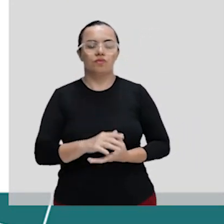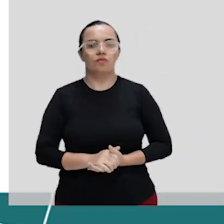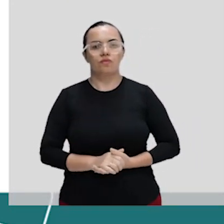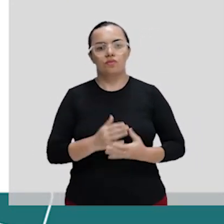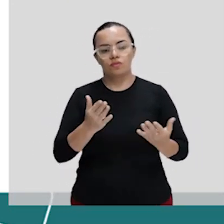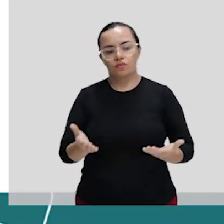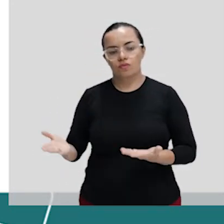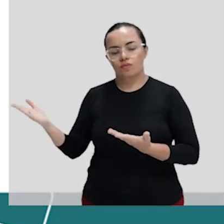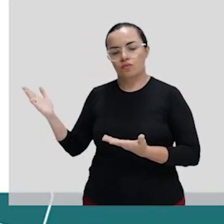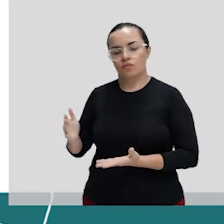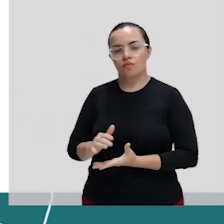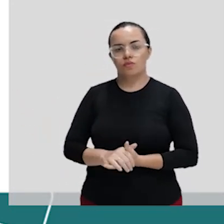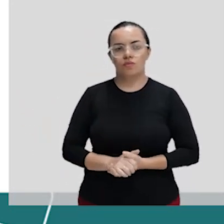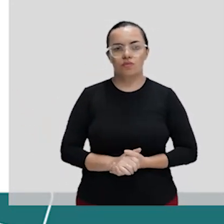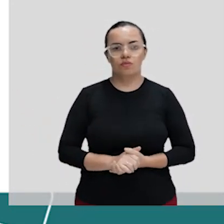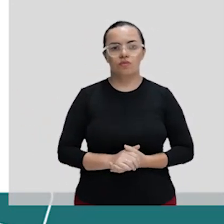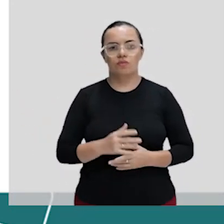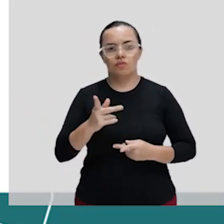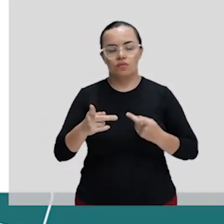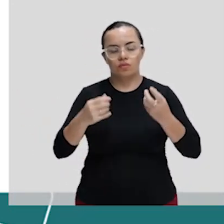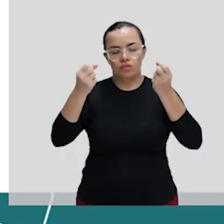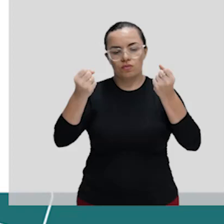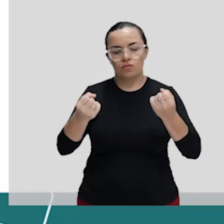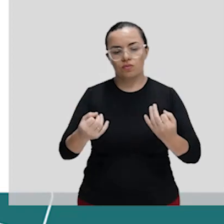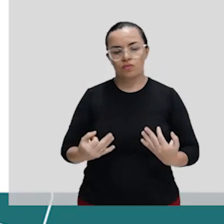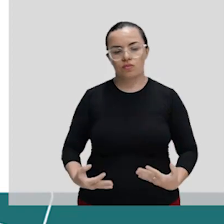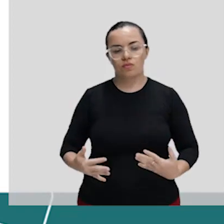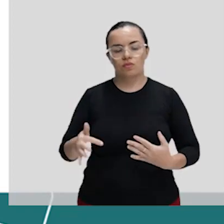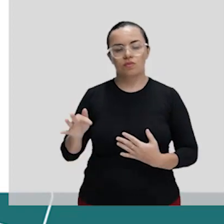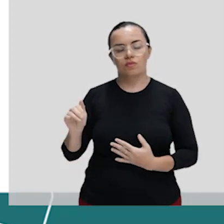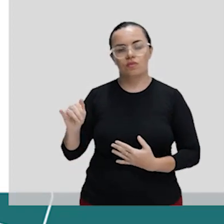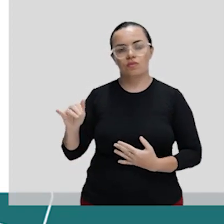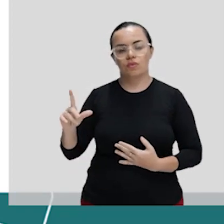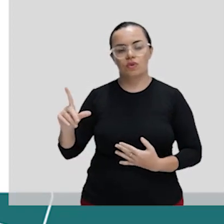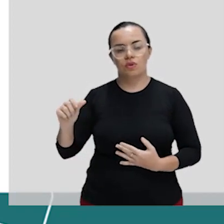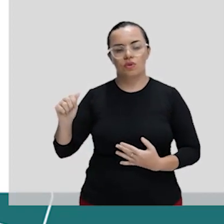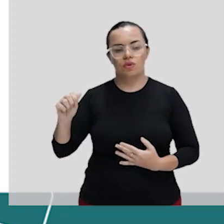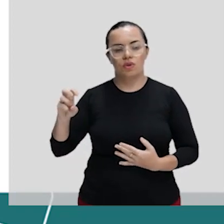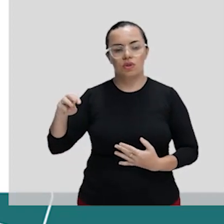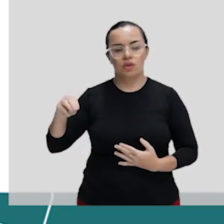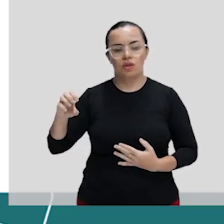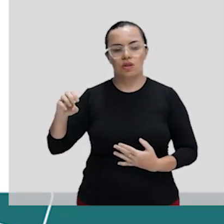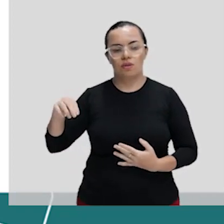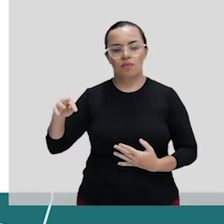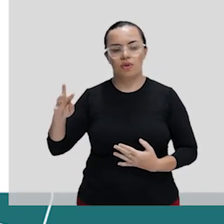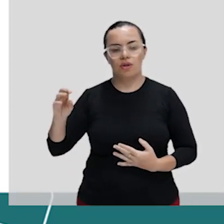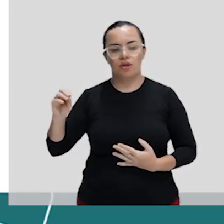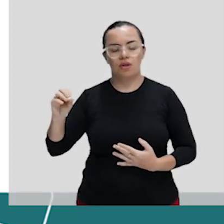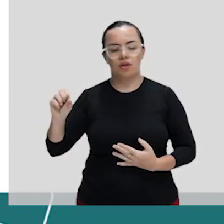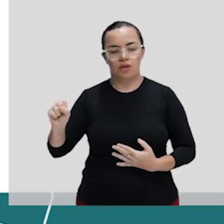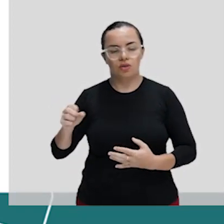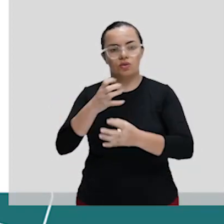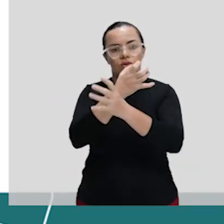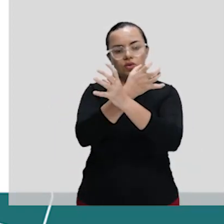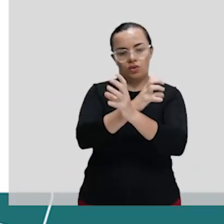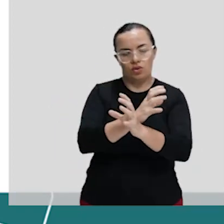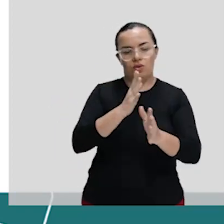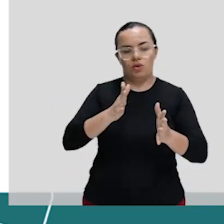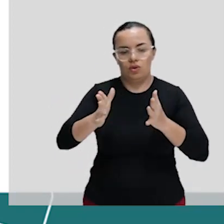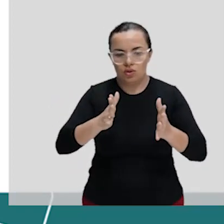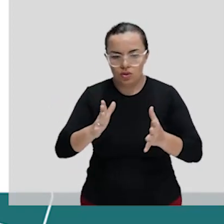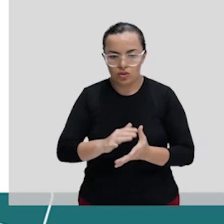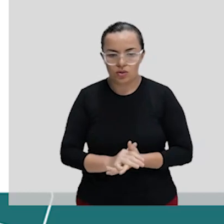filamentos intermediários, que são outro tipo de proteína do citoesqueleto. São fios proteicos de